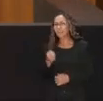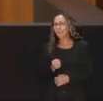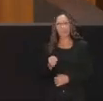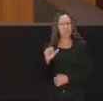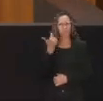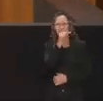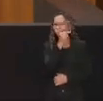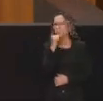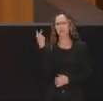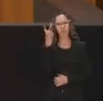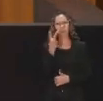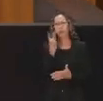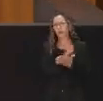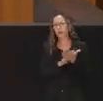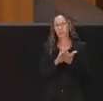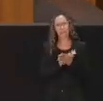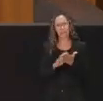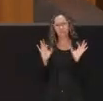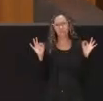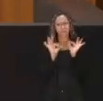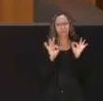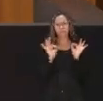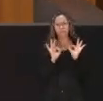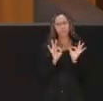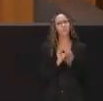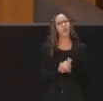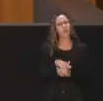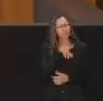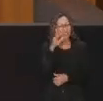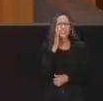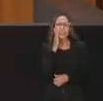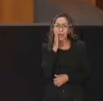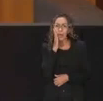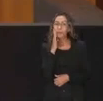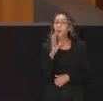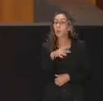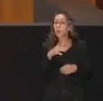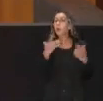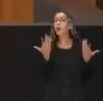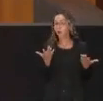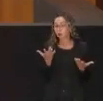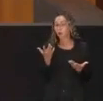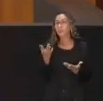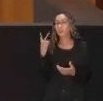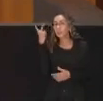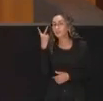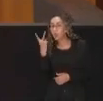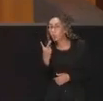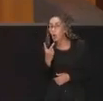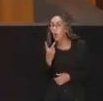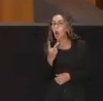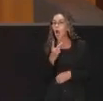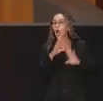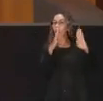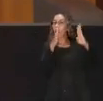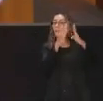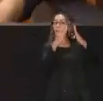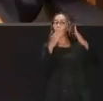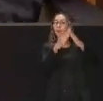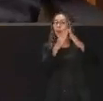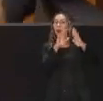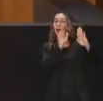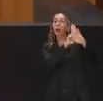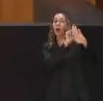poucos que têm valor. Vocês sabem quando que é que nós tem valor? É quando um vereador vai na sua casa pedir voto, um